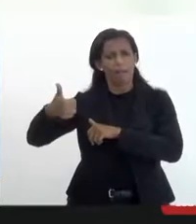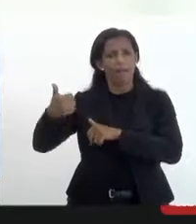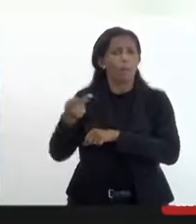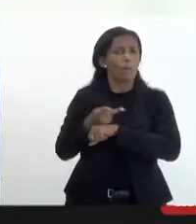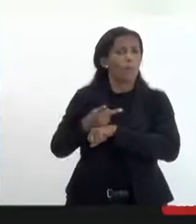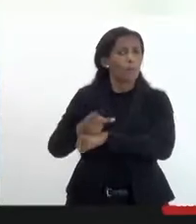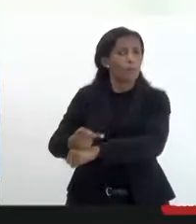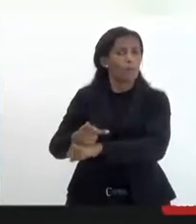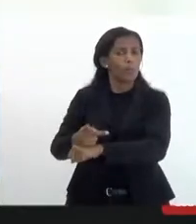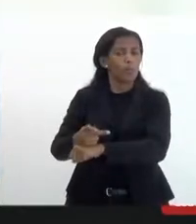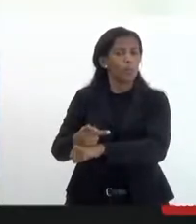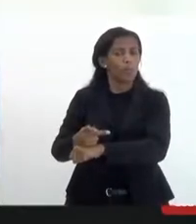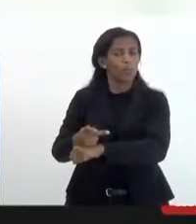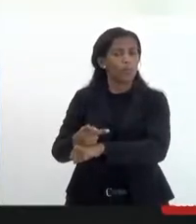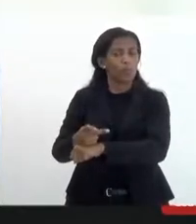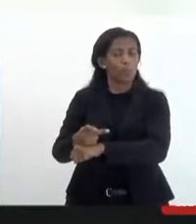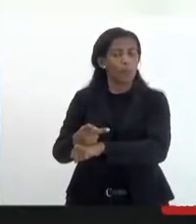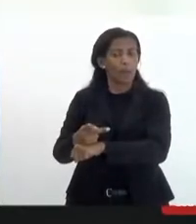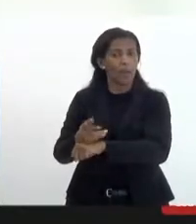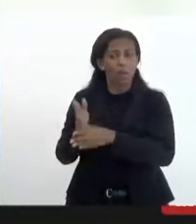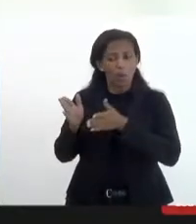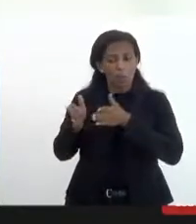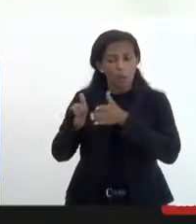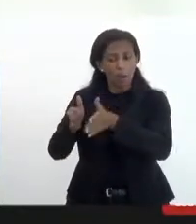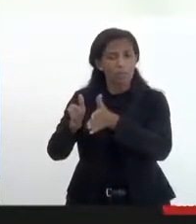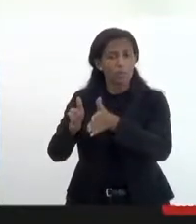caminho. Não é sentar comigo com a CPI, não.